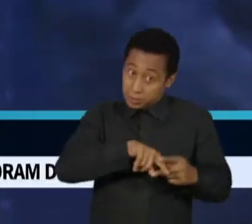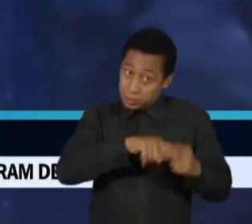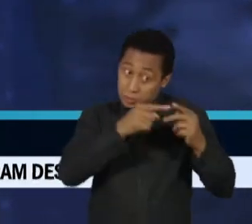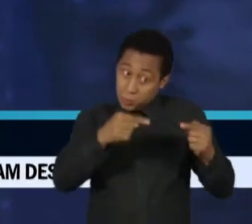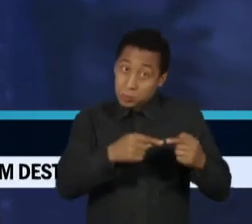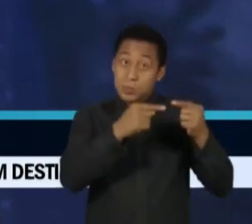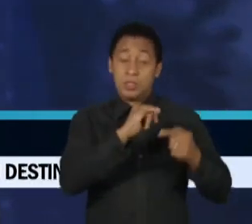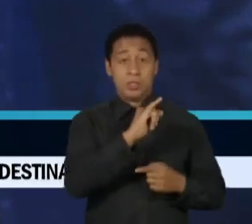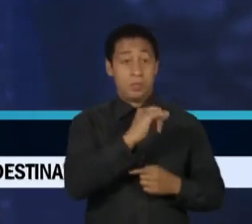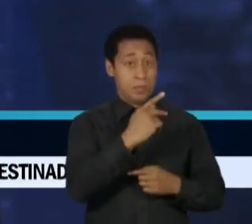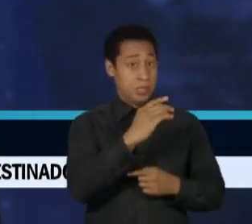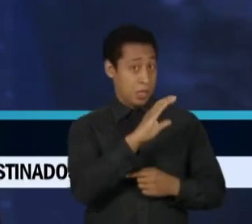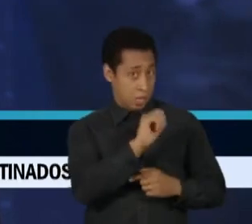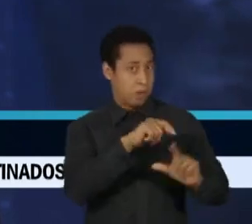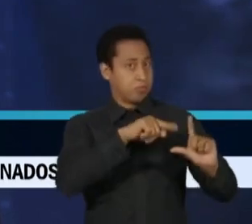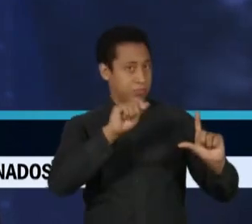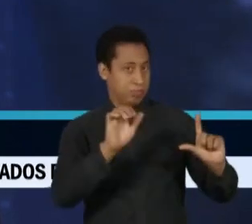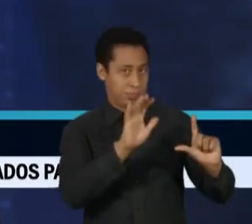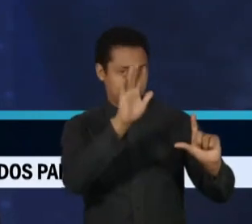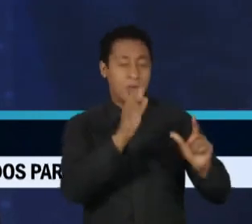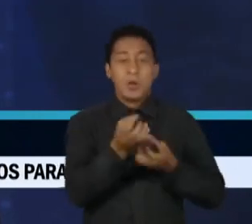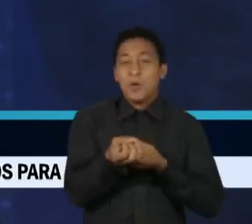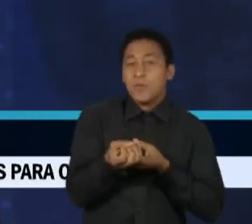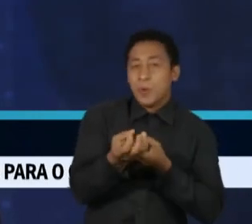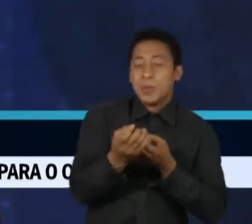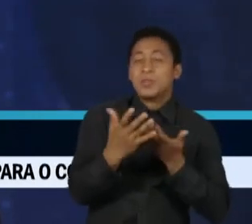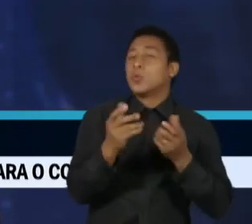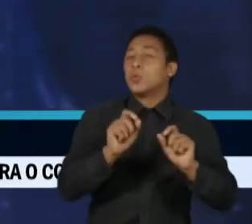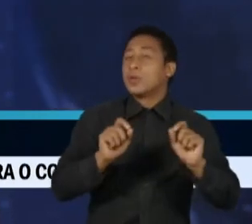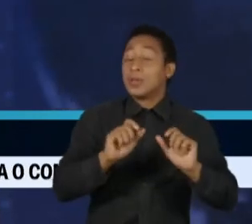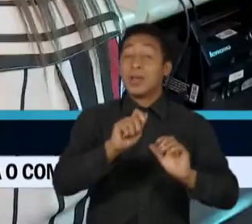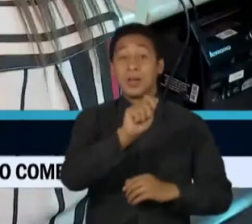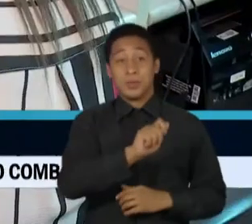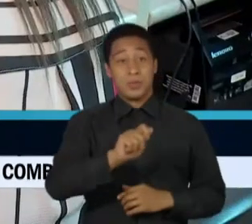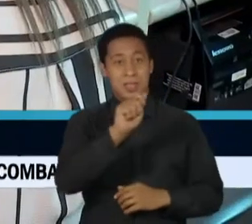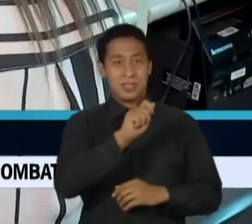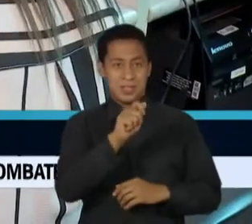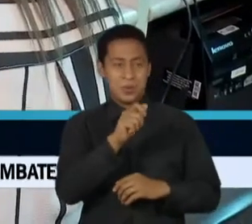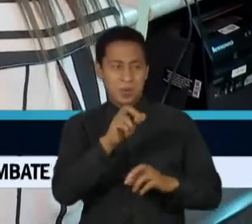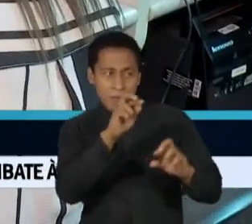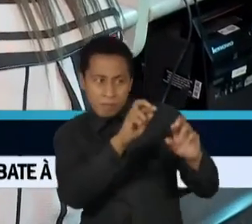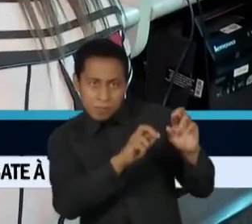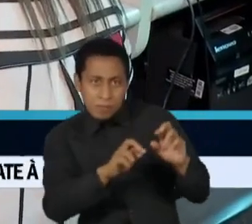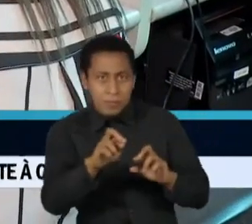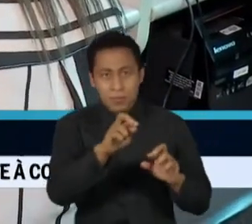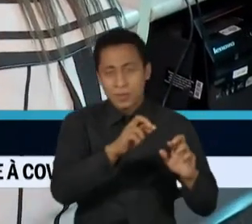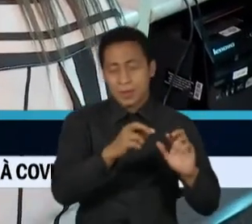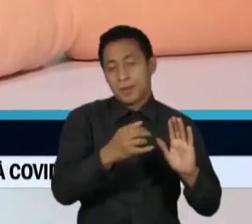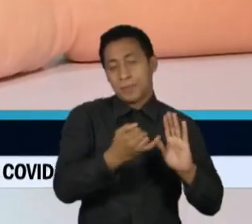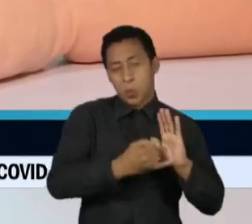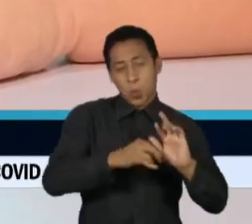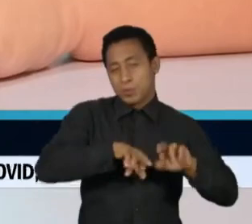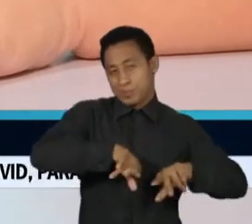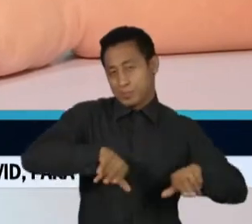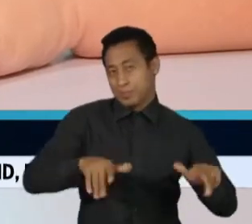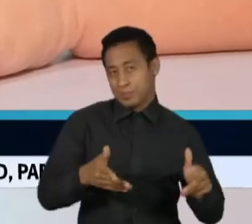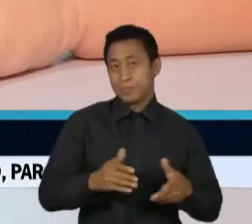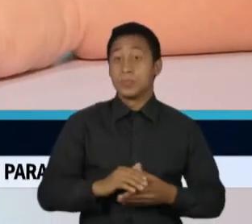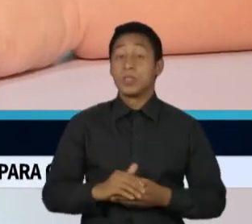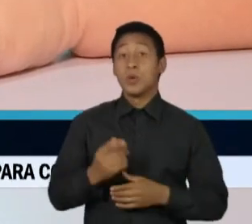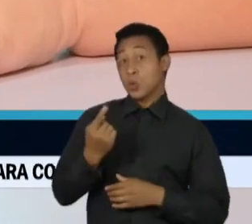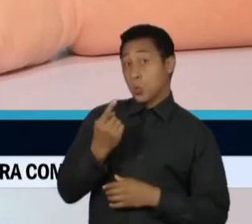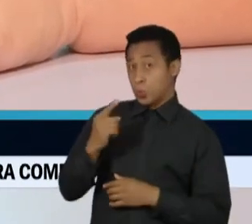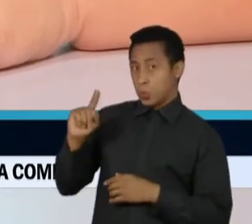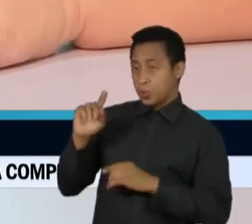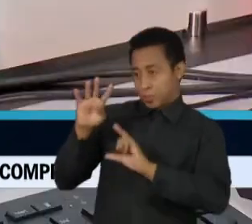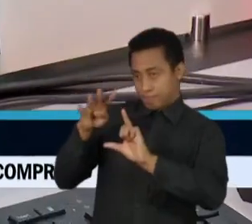pela inflação. Os dados são da Associação Nacional dos Auditores Fiscais. A última correção da tabela do imposto de renda